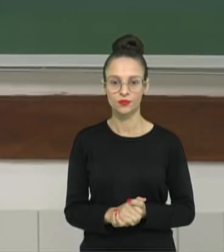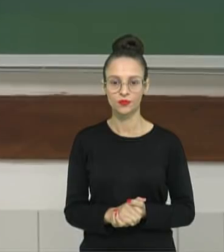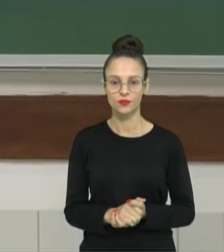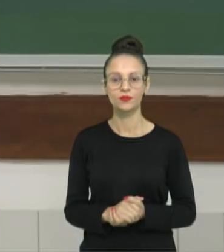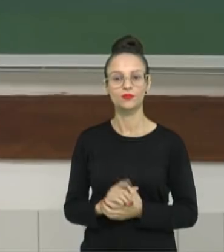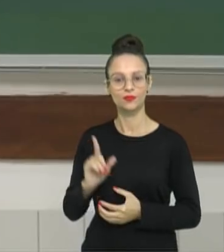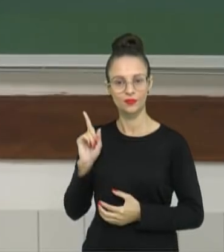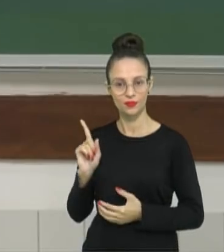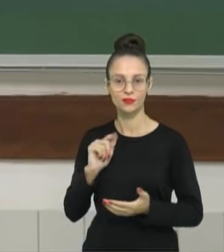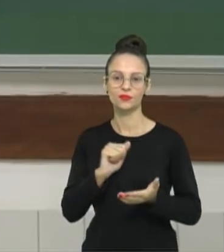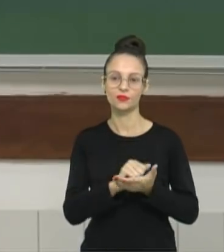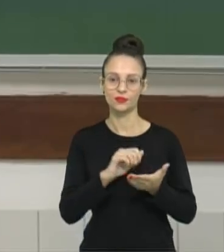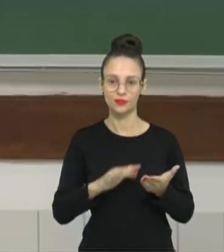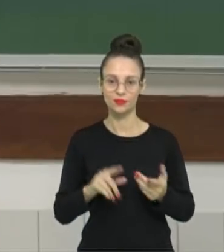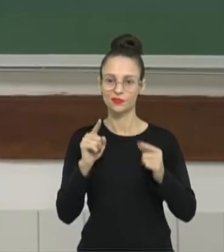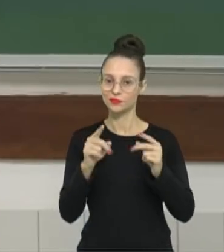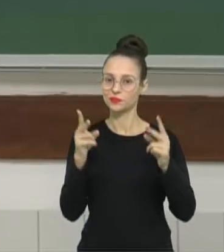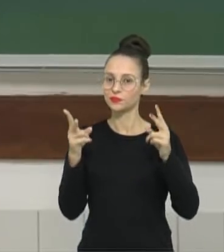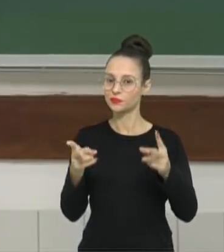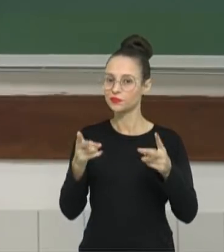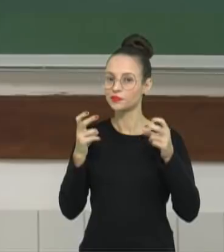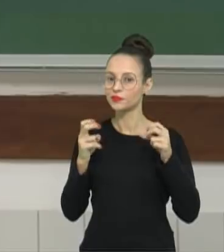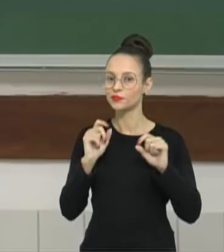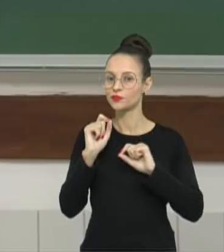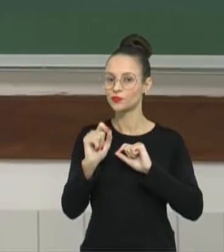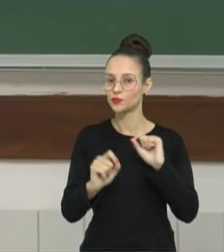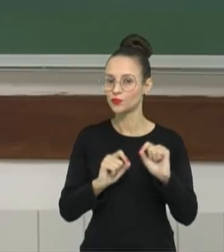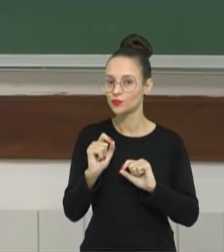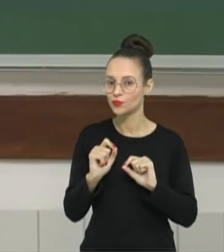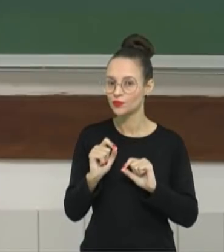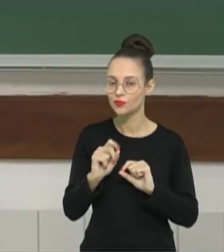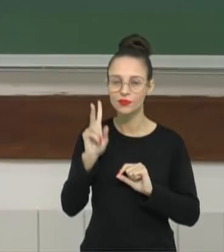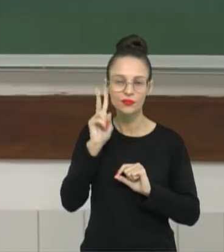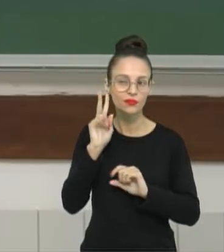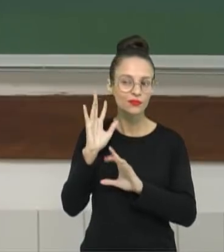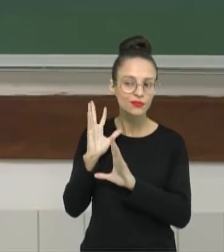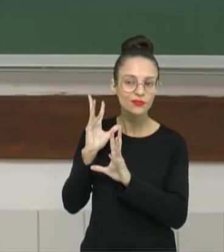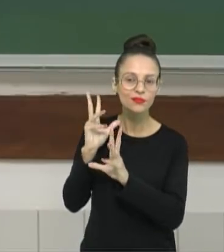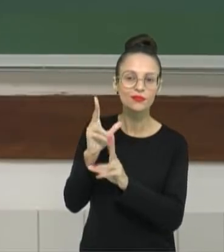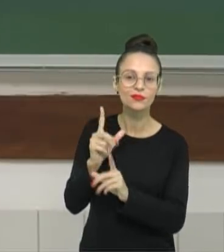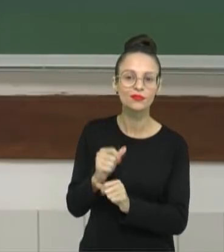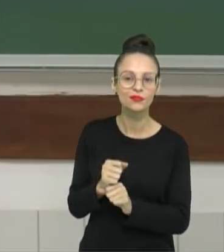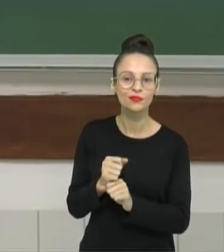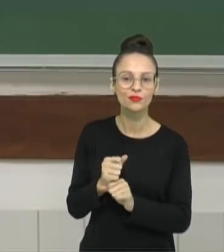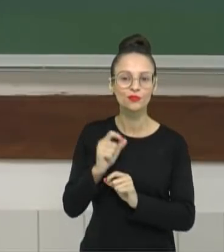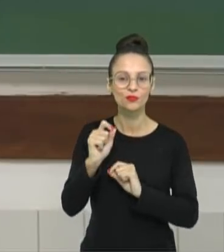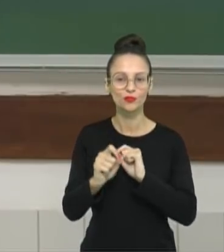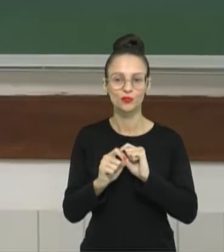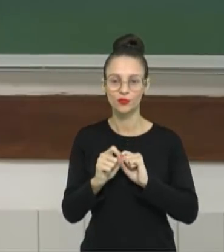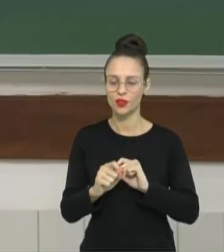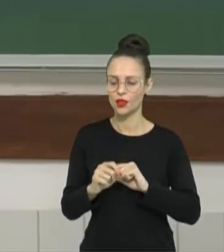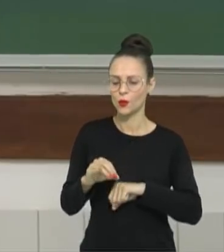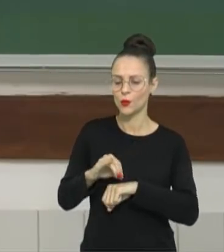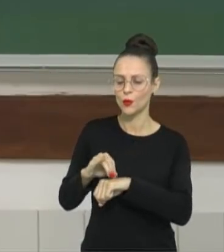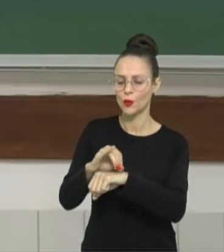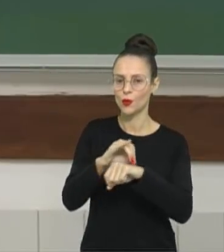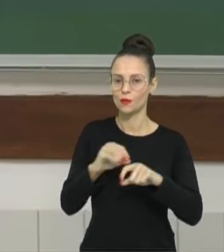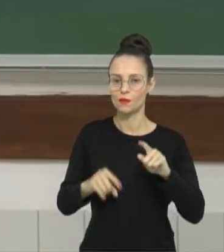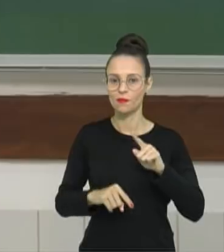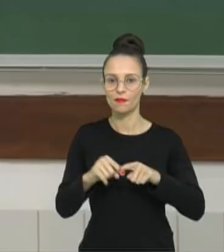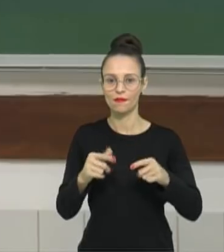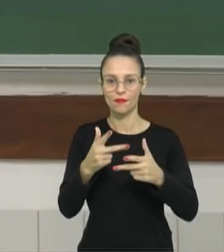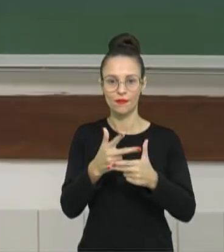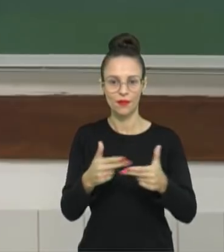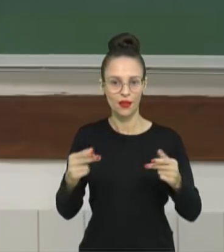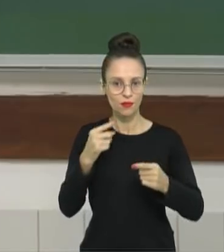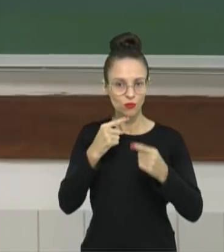Essa atividade, você percebeu que a gente foi dar uma relembradinha lá dos instrumentos musicais. As nossas